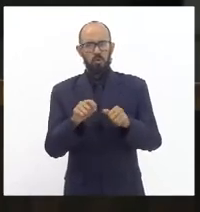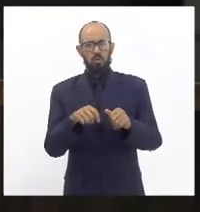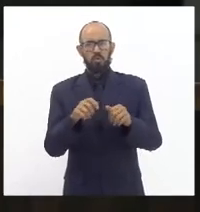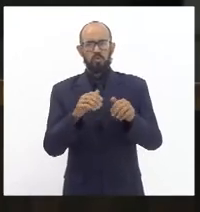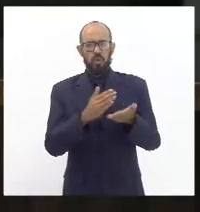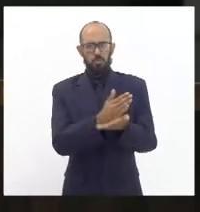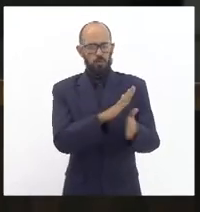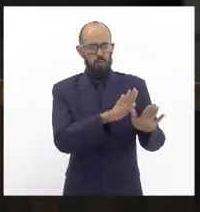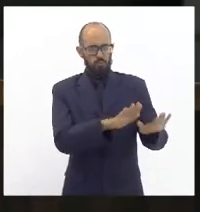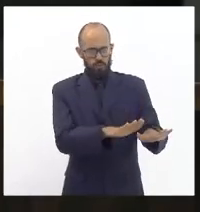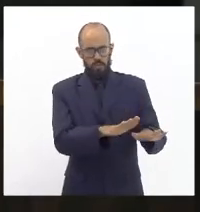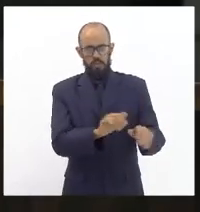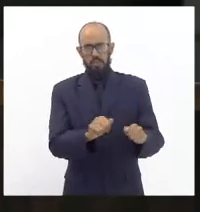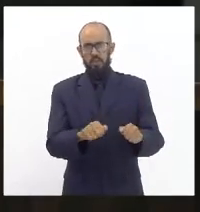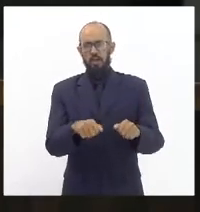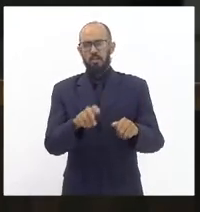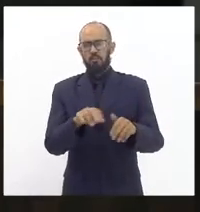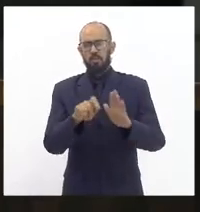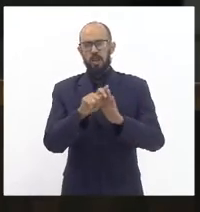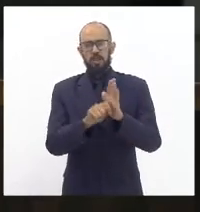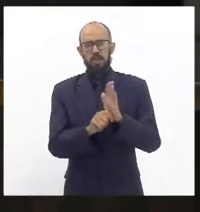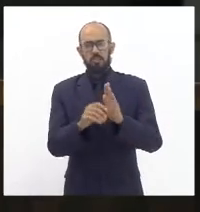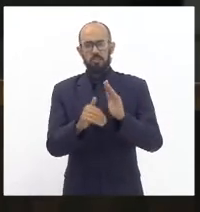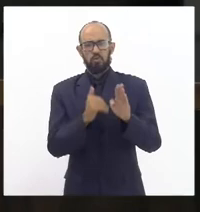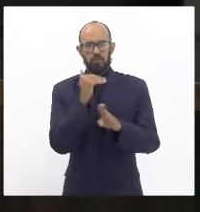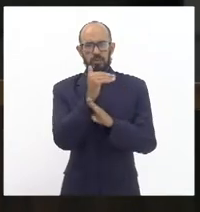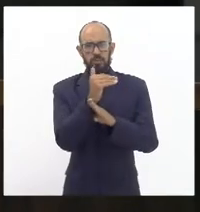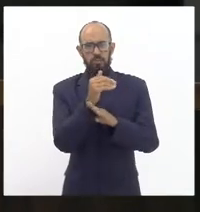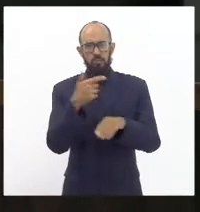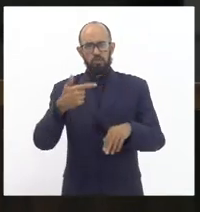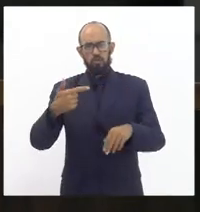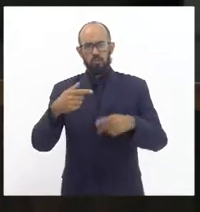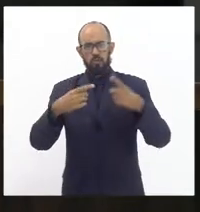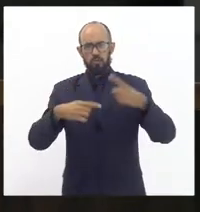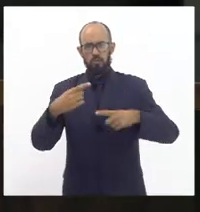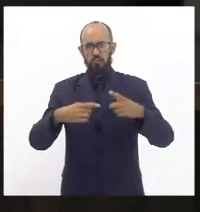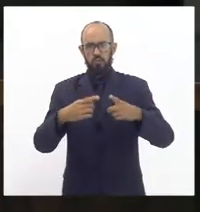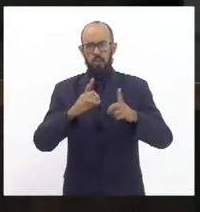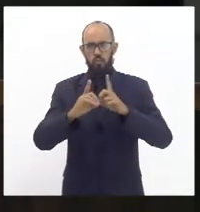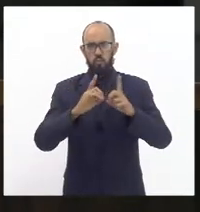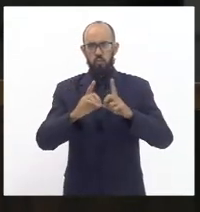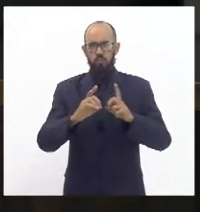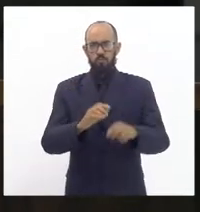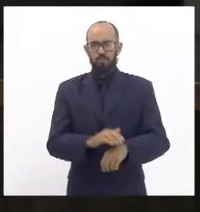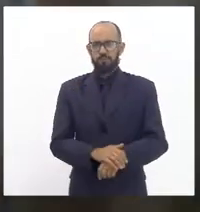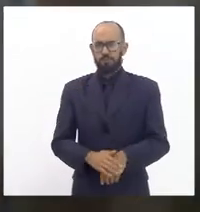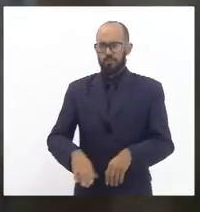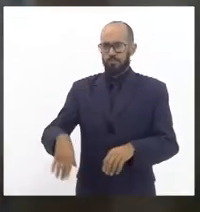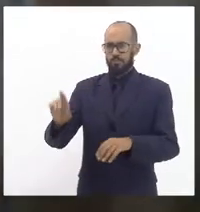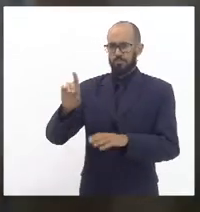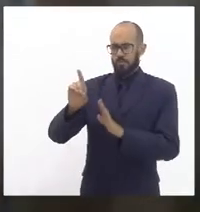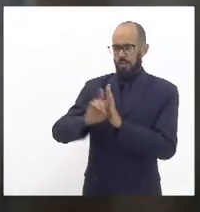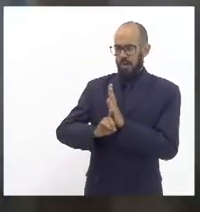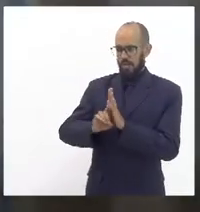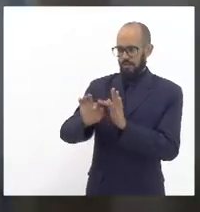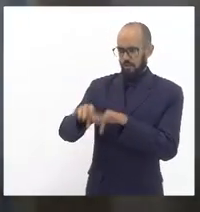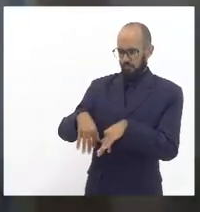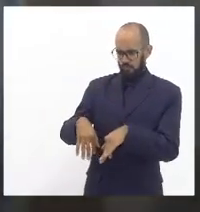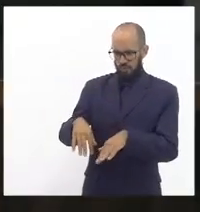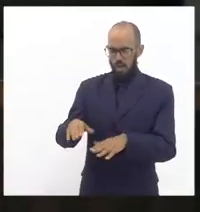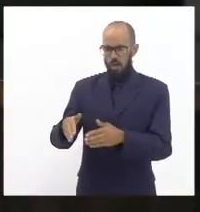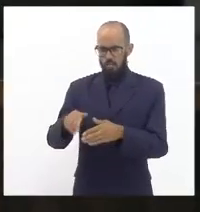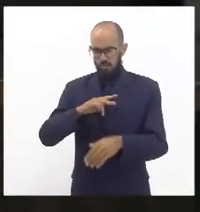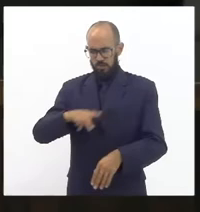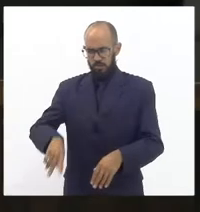prova nesse que estão aprovado a redação do vencido pela segunda discussão incluído na ordem do dia de aprender declaração de